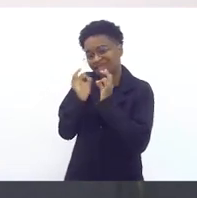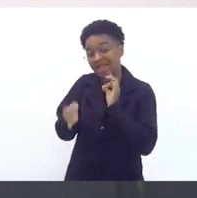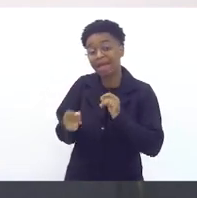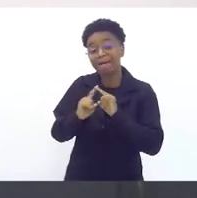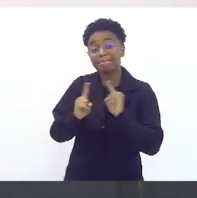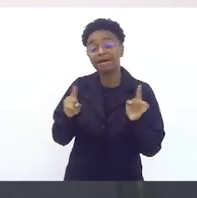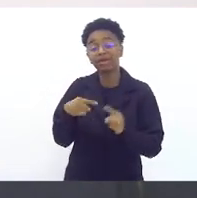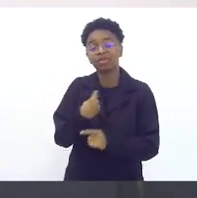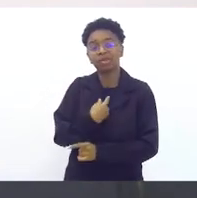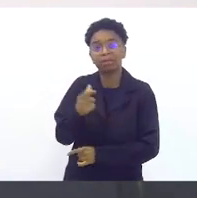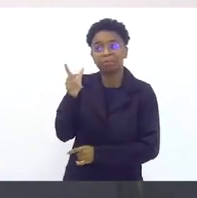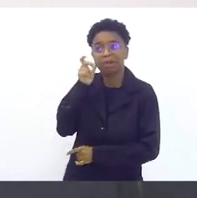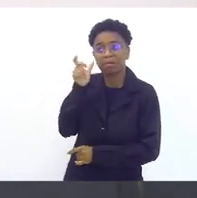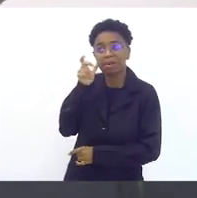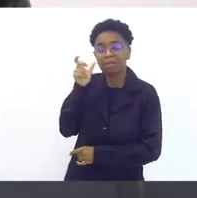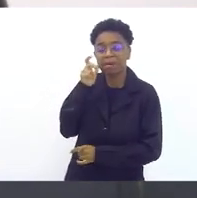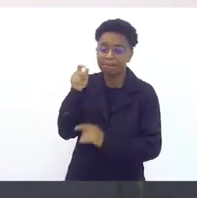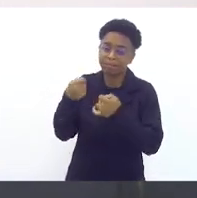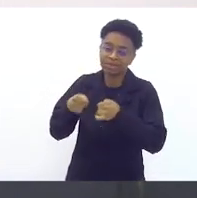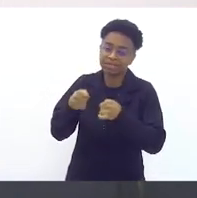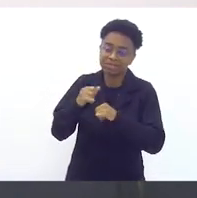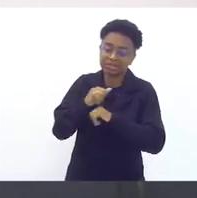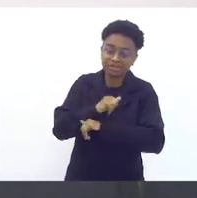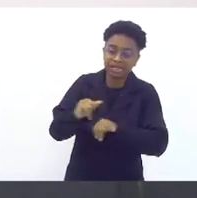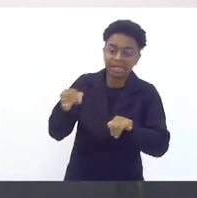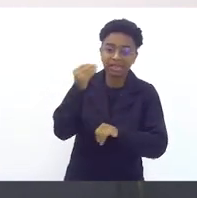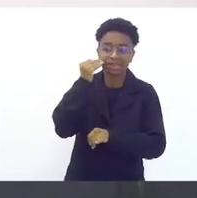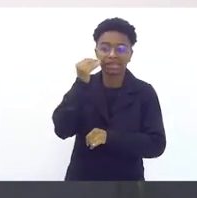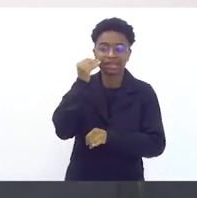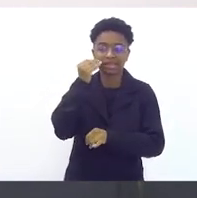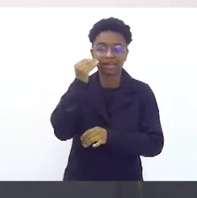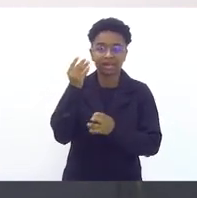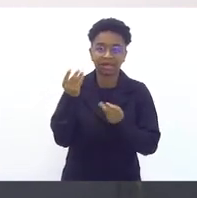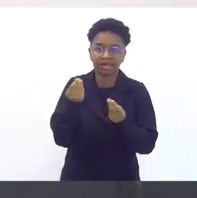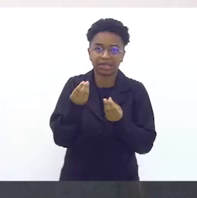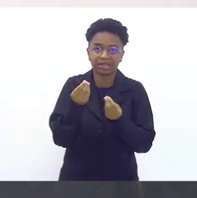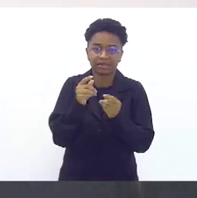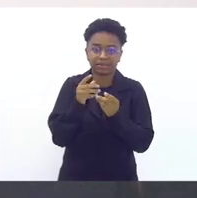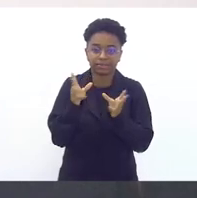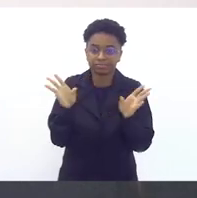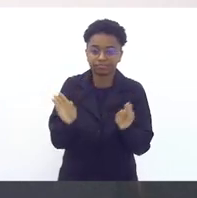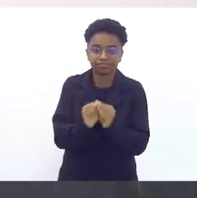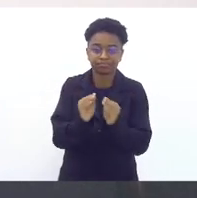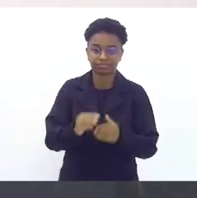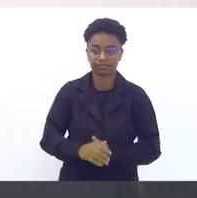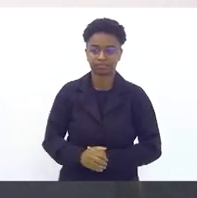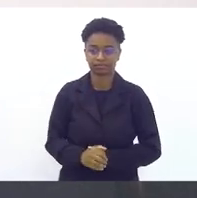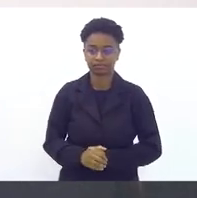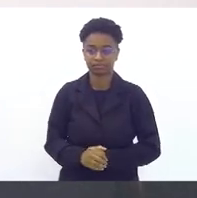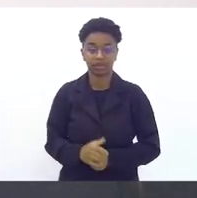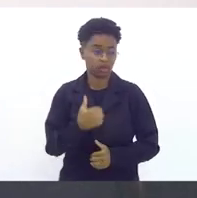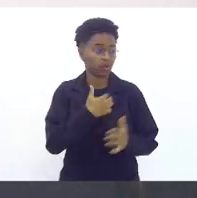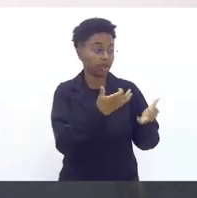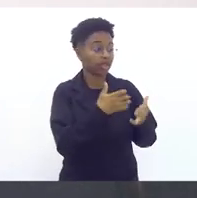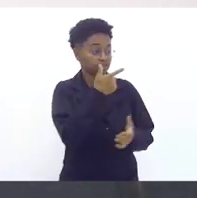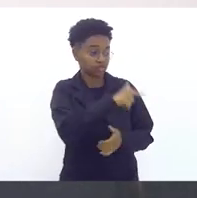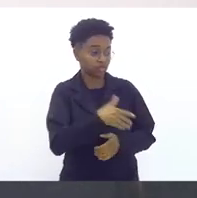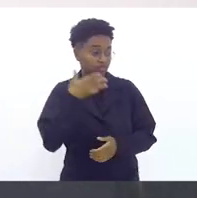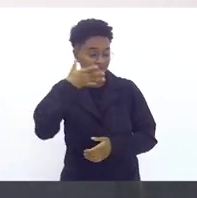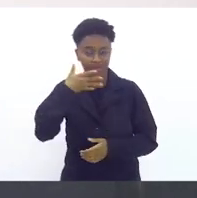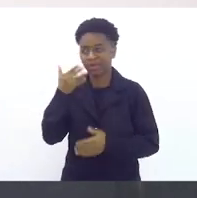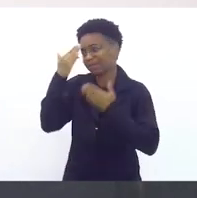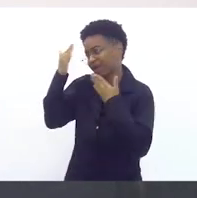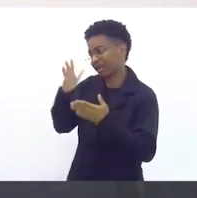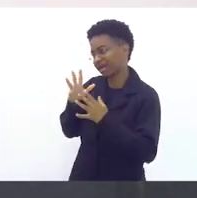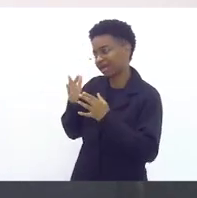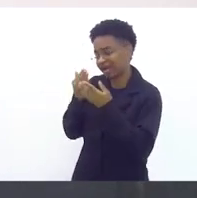gente fica ouvindo, a gente tem necessidade de tentar dar um. Não, amarrar é porque eu quero te ouvir novamente. Muito obrigado, deputado. Já acabei.